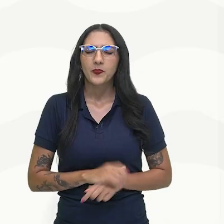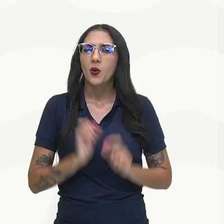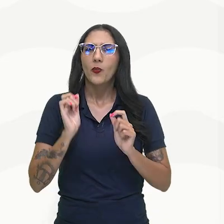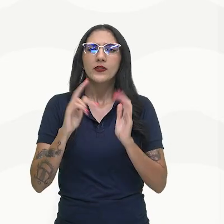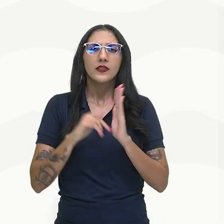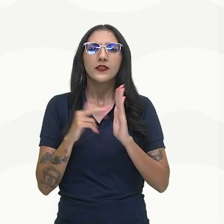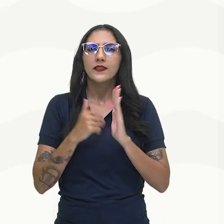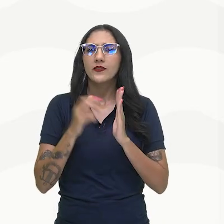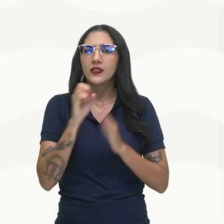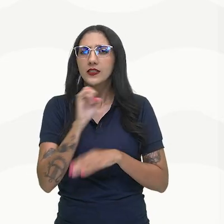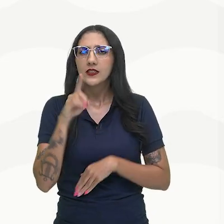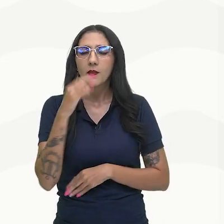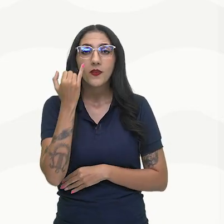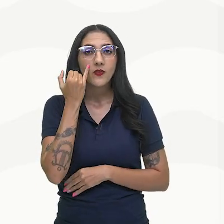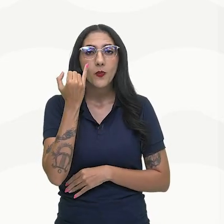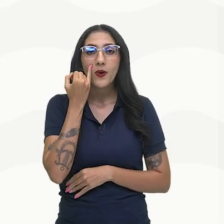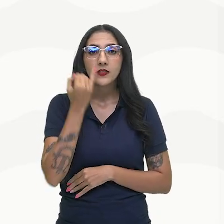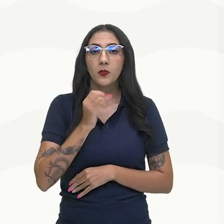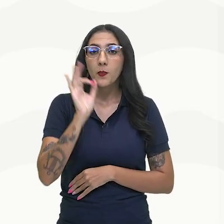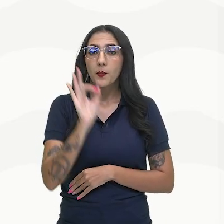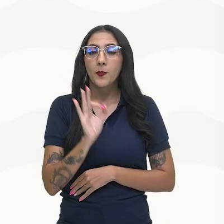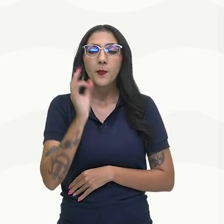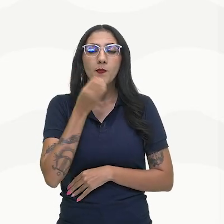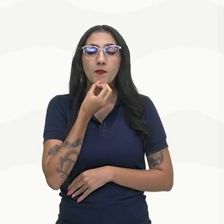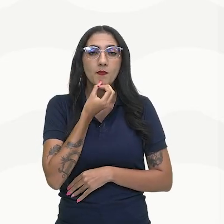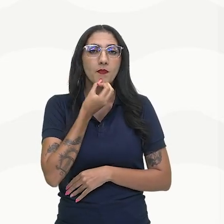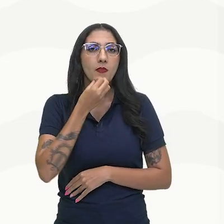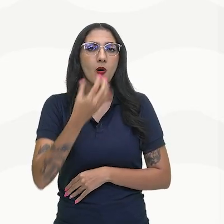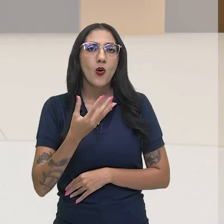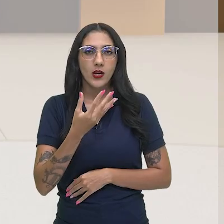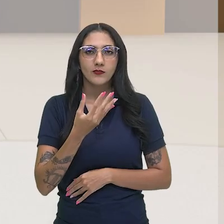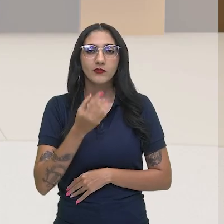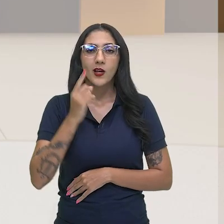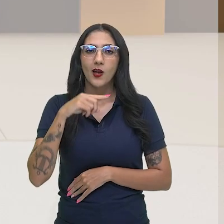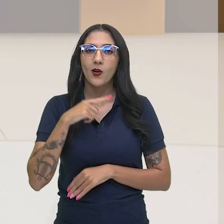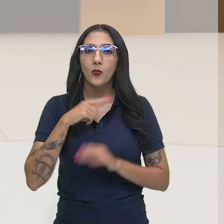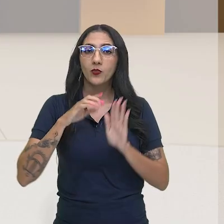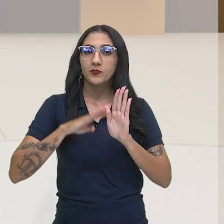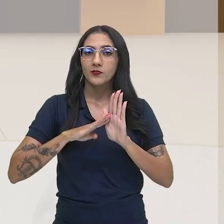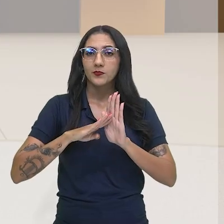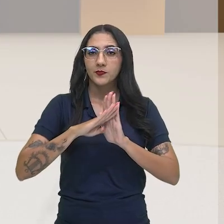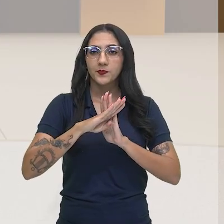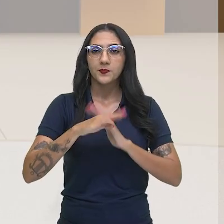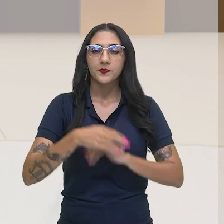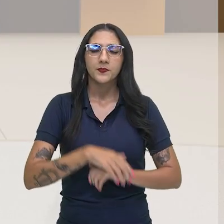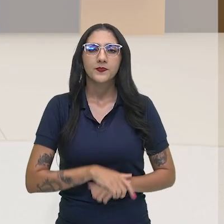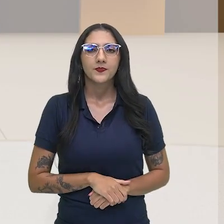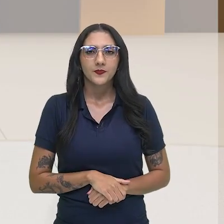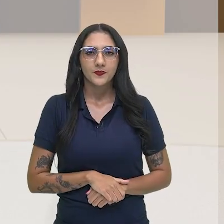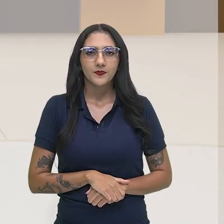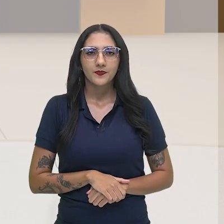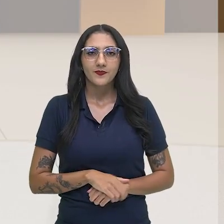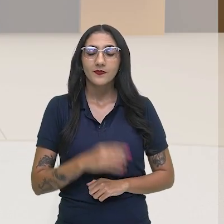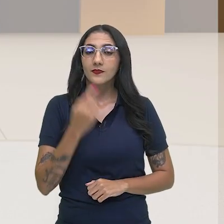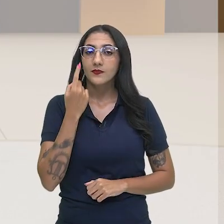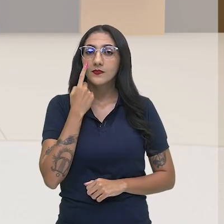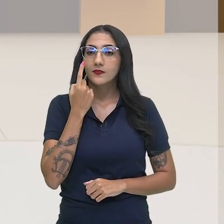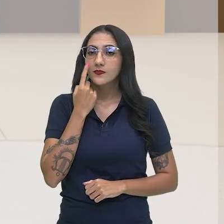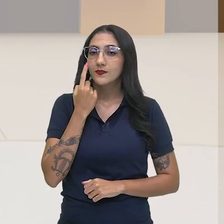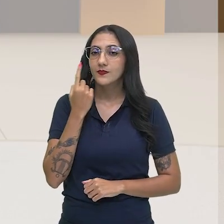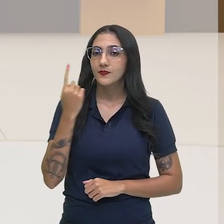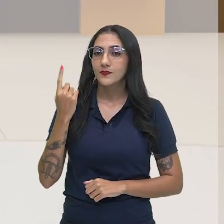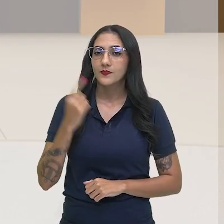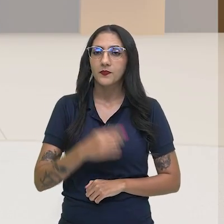resultado positivo? Significa esse crescimento. Então, a gente vai representar aqui por uma seta verde